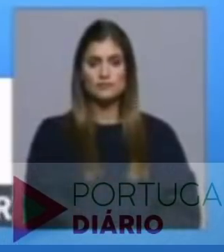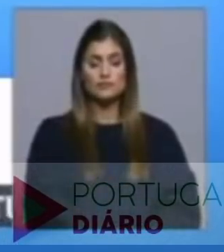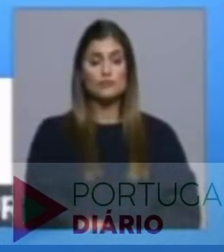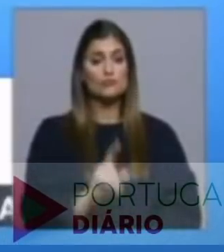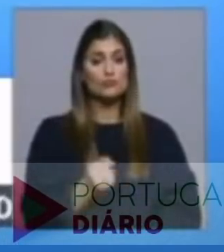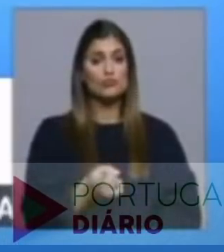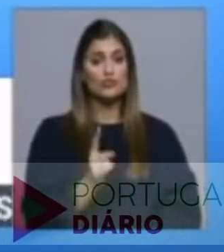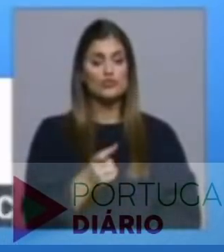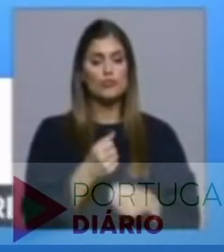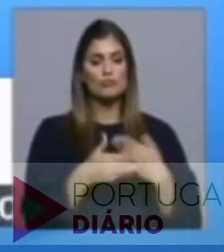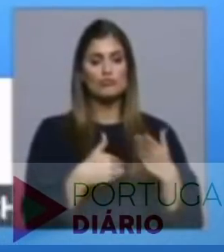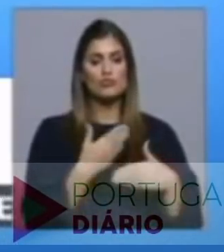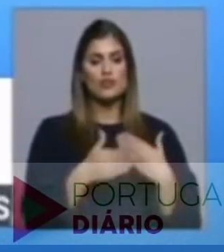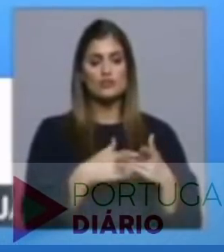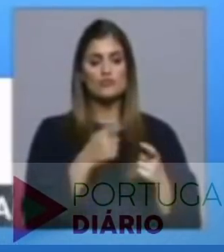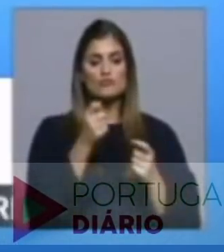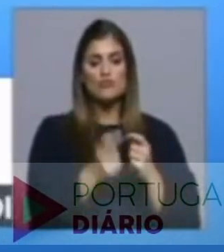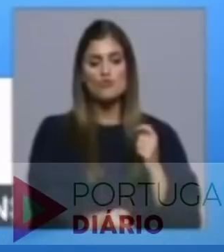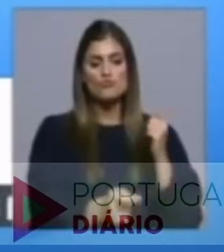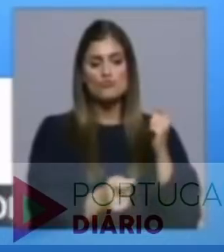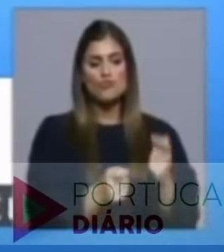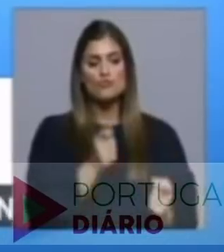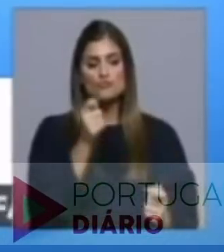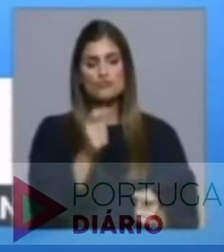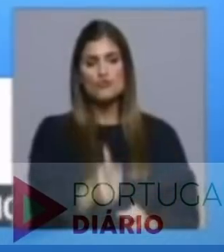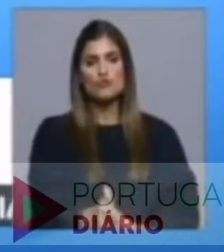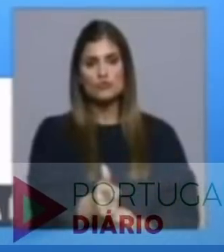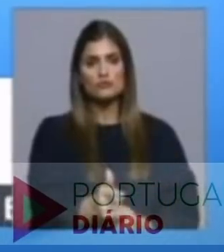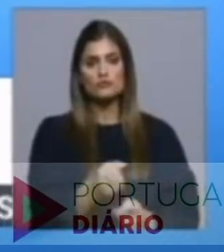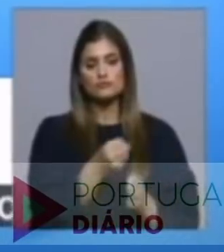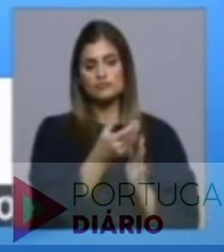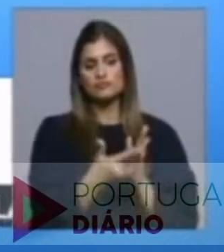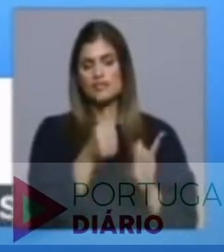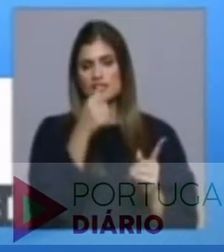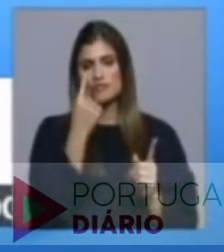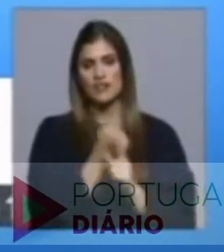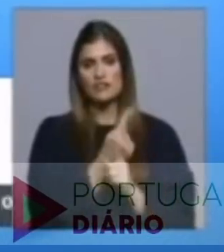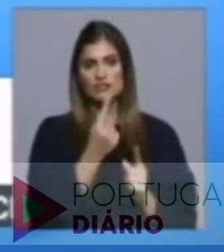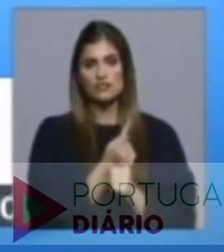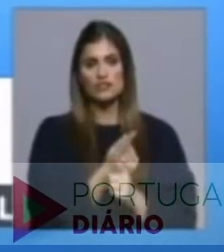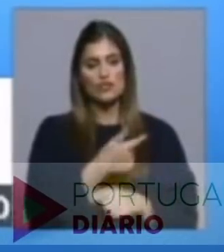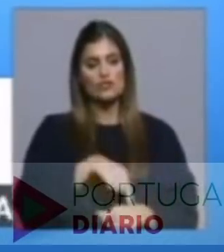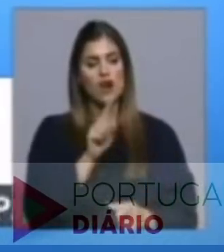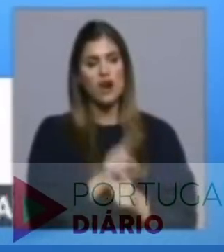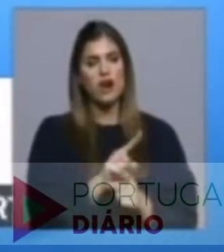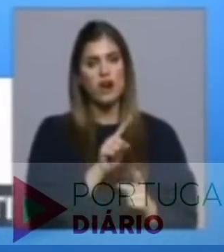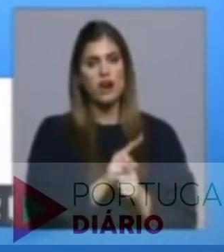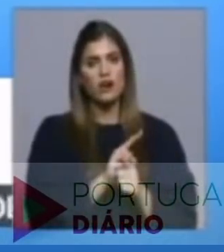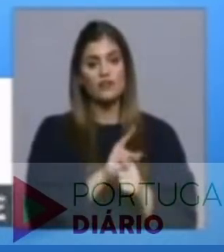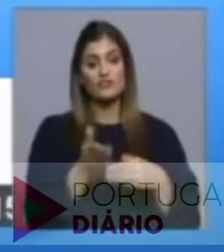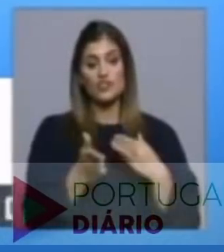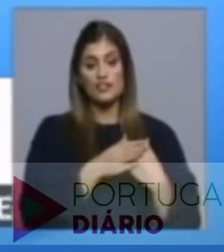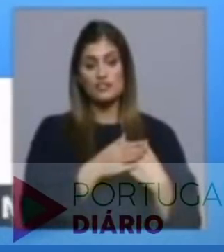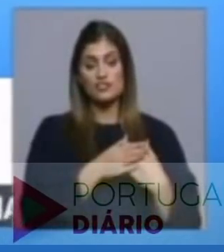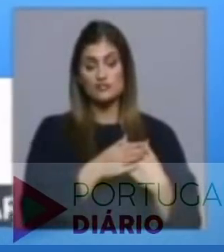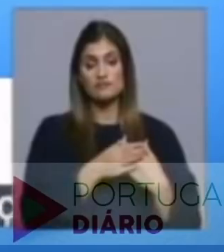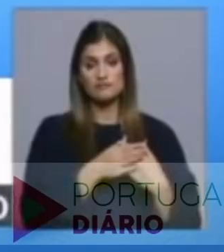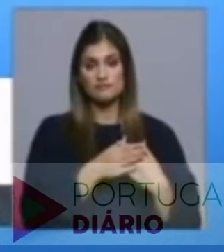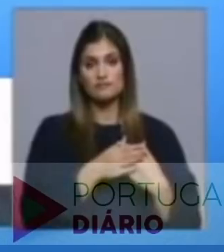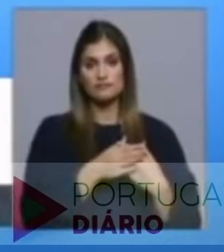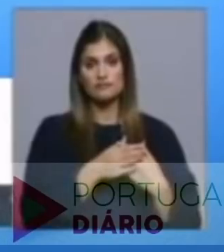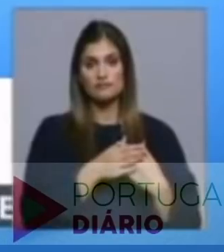isso um processo gradual para o conjunto das atividades que temos mantido encerradas e que